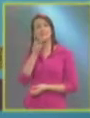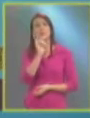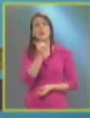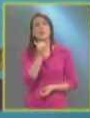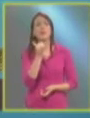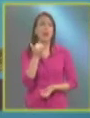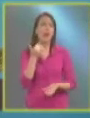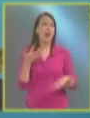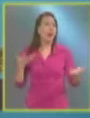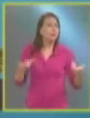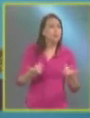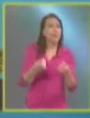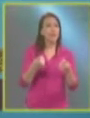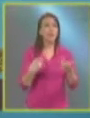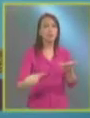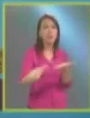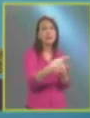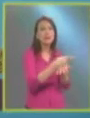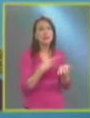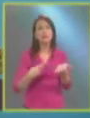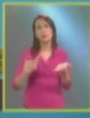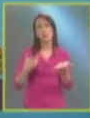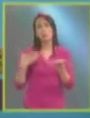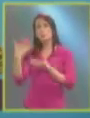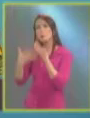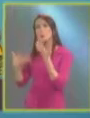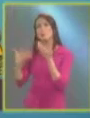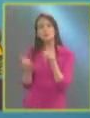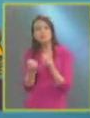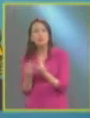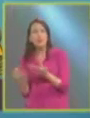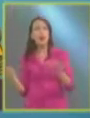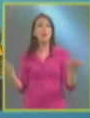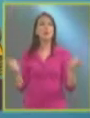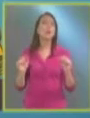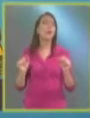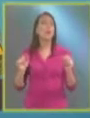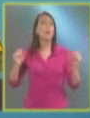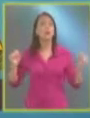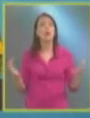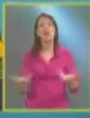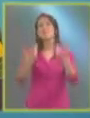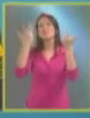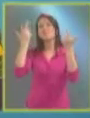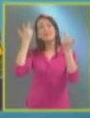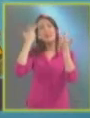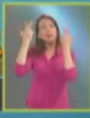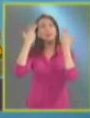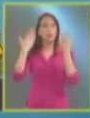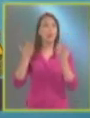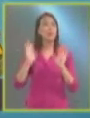pessoa tiver, seja para desenho, seja para música, ele flui naturalmente, né? Uhum. As coisas foram acontecendo, né? Vai acontecendo. Então,